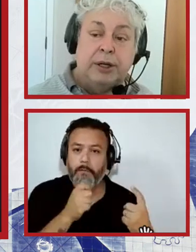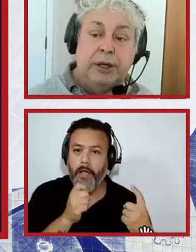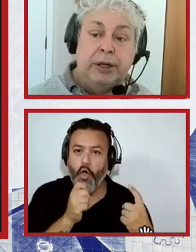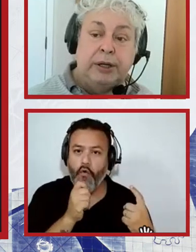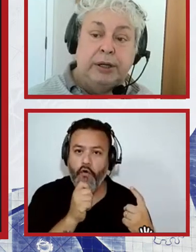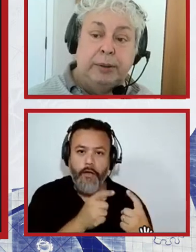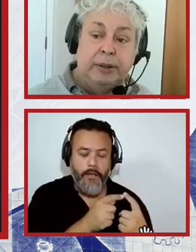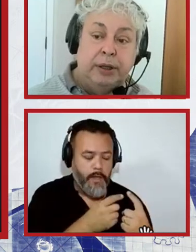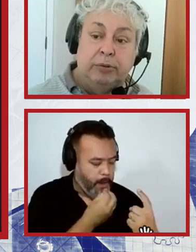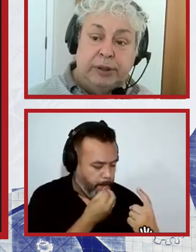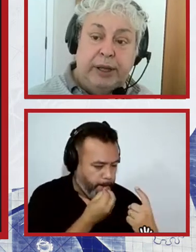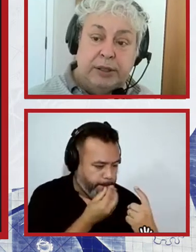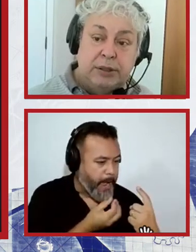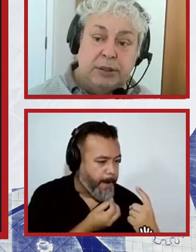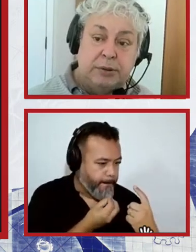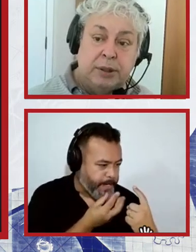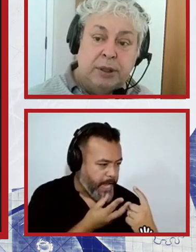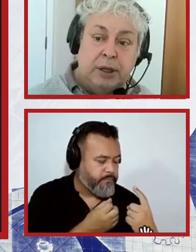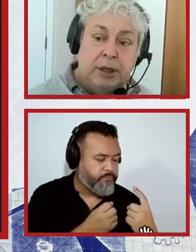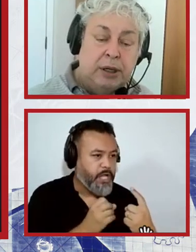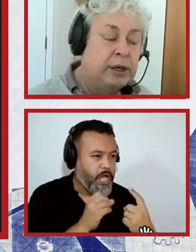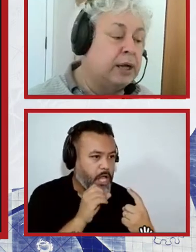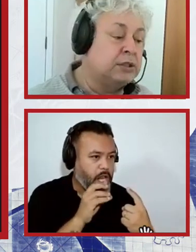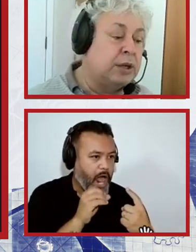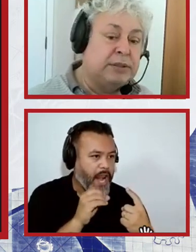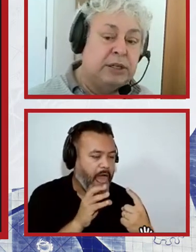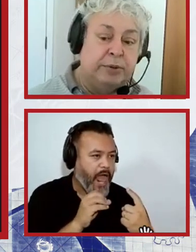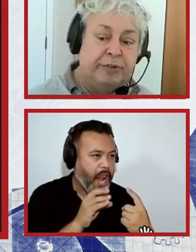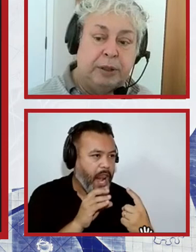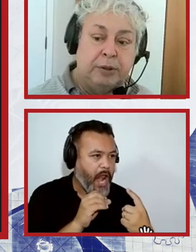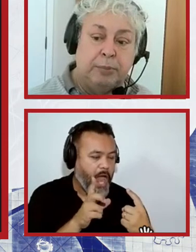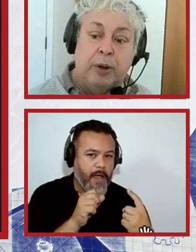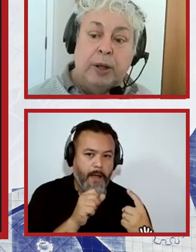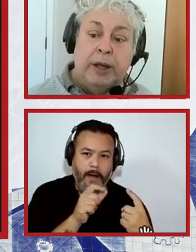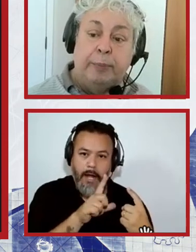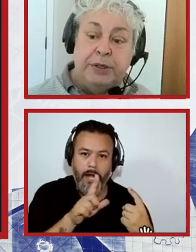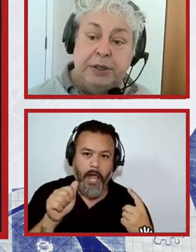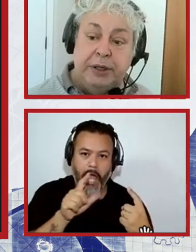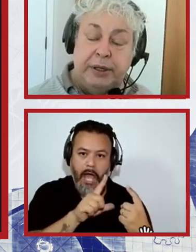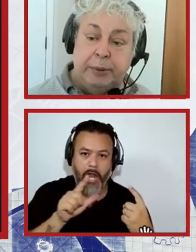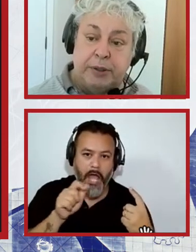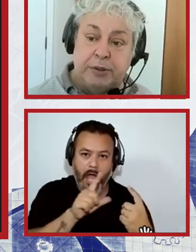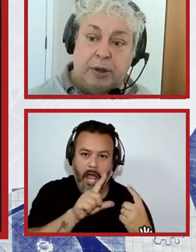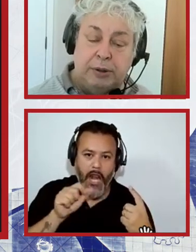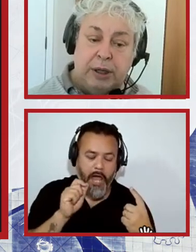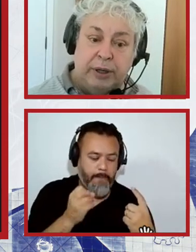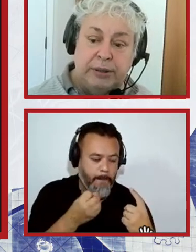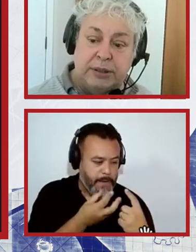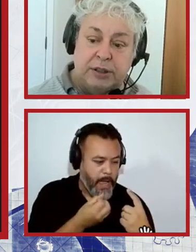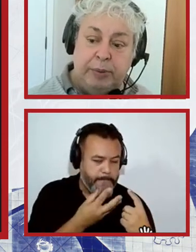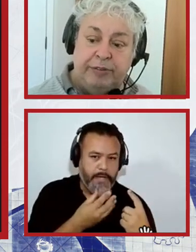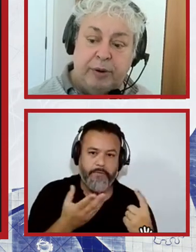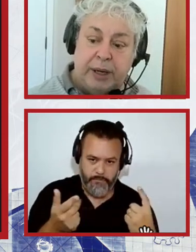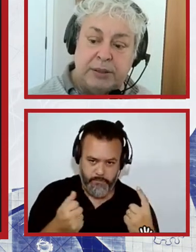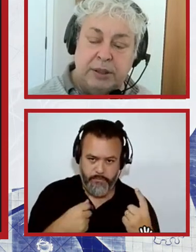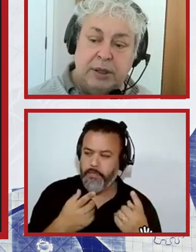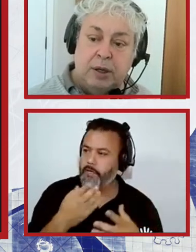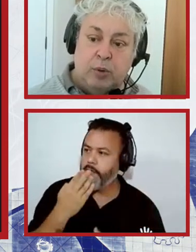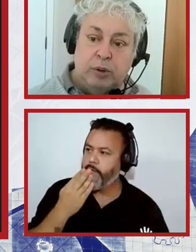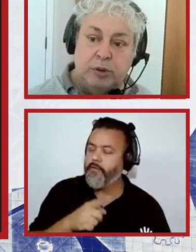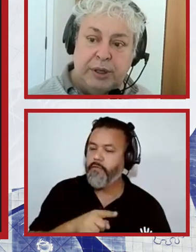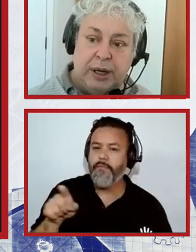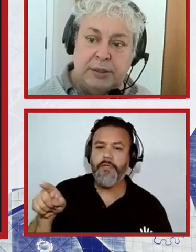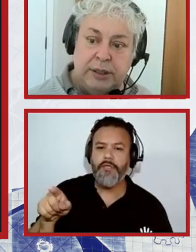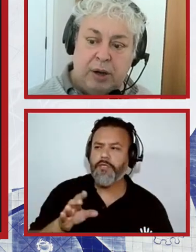pessoas que não têm essas capacidades de movimento. Bom, eu pediria que o pessoal da organização me